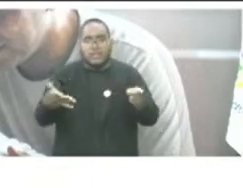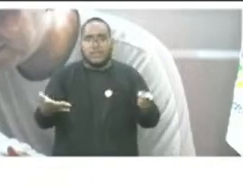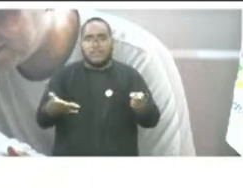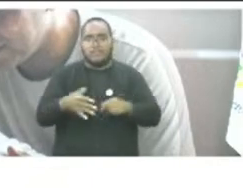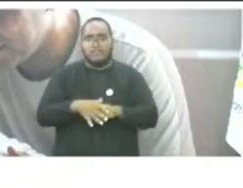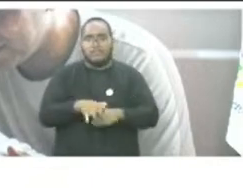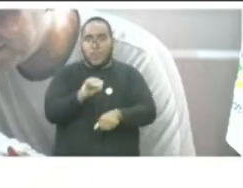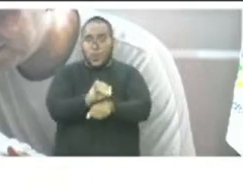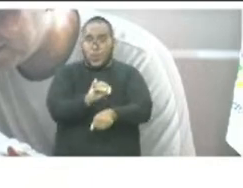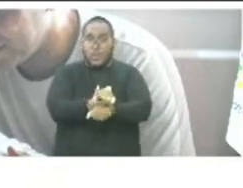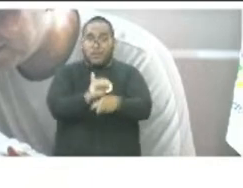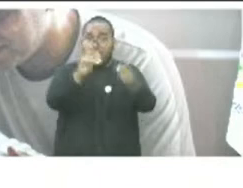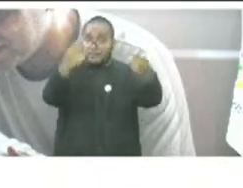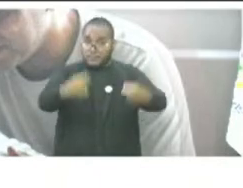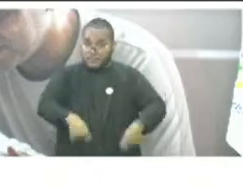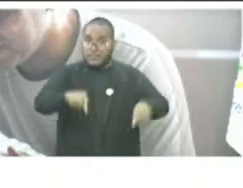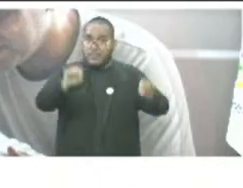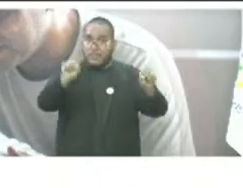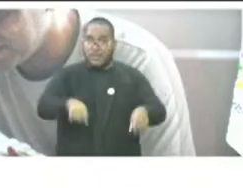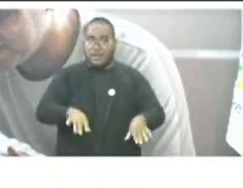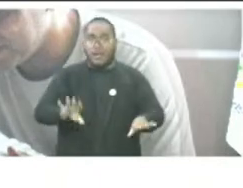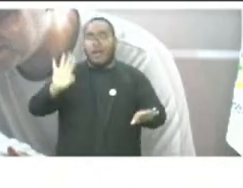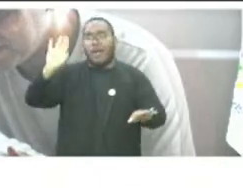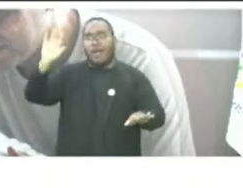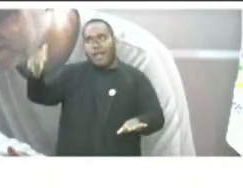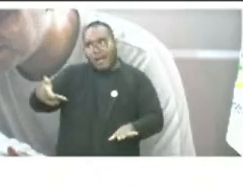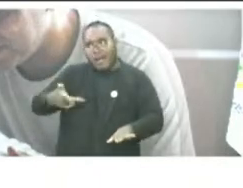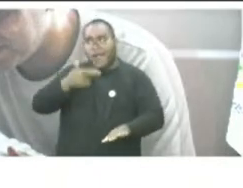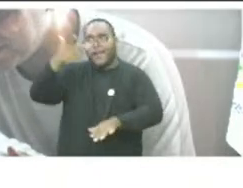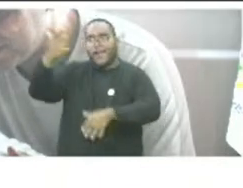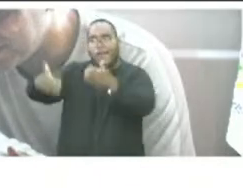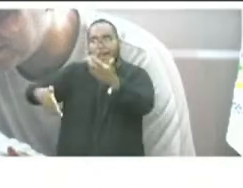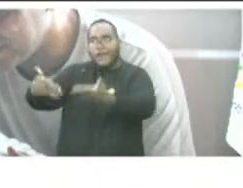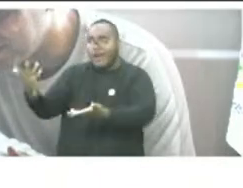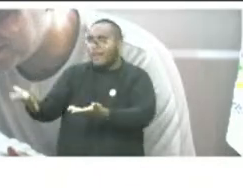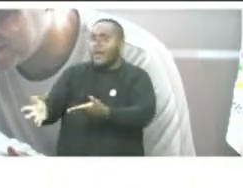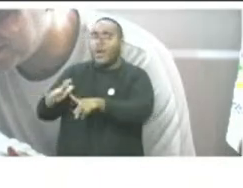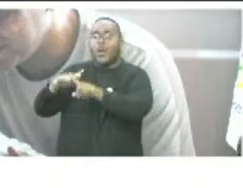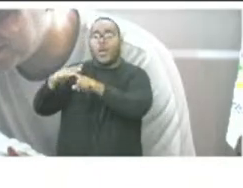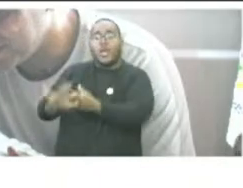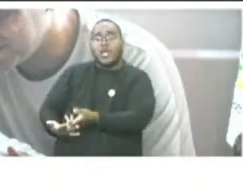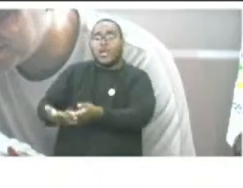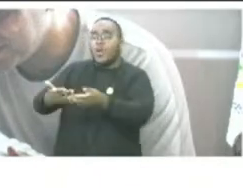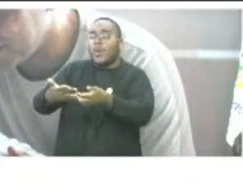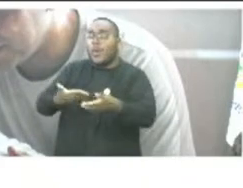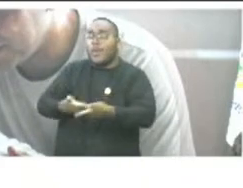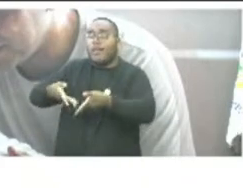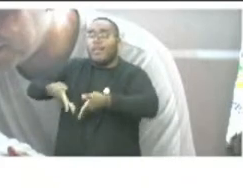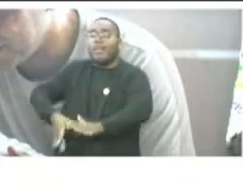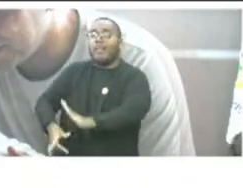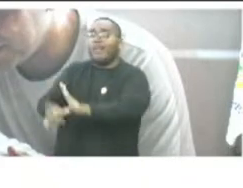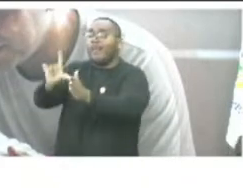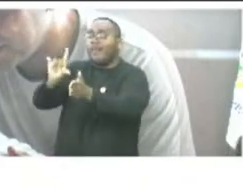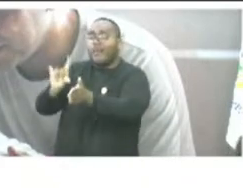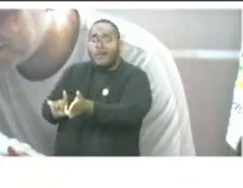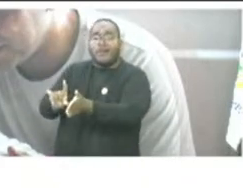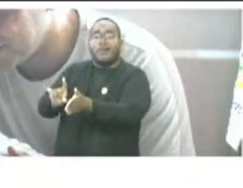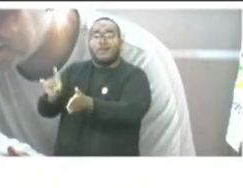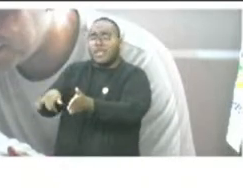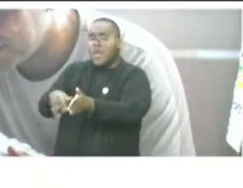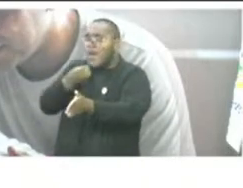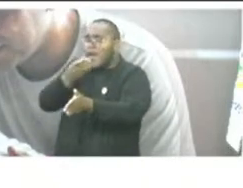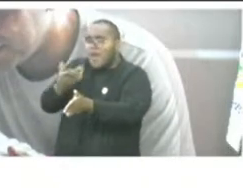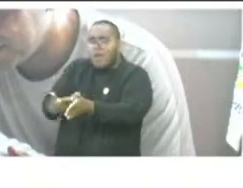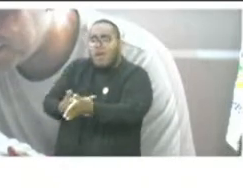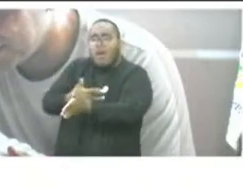esperar. Claro que a gente está aqui abordando uma situação de um recém-nascido que está minimamente estável, de que ele